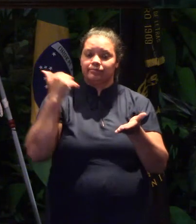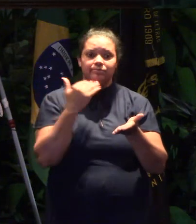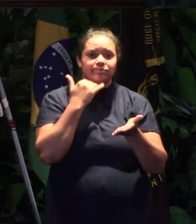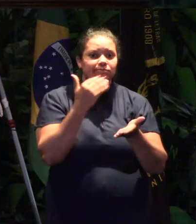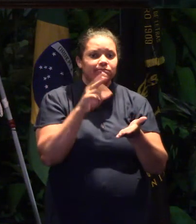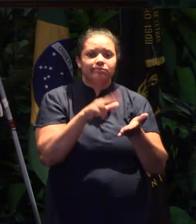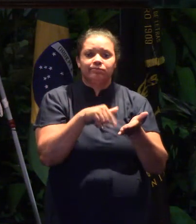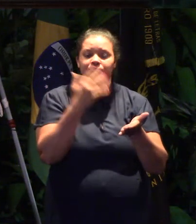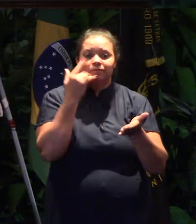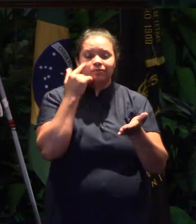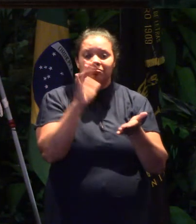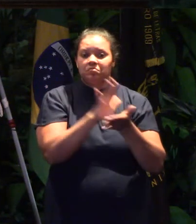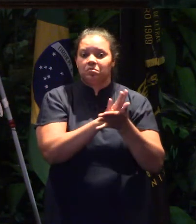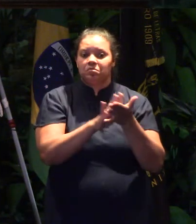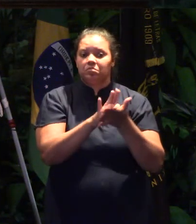Então,